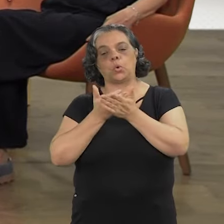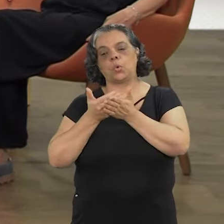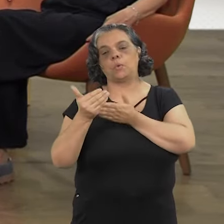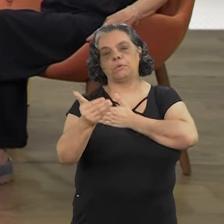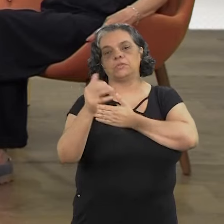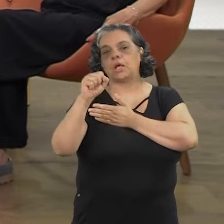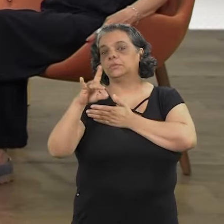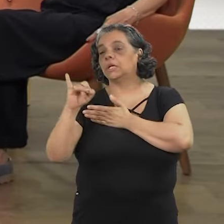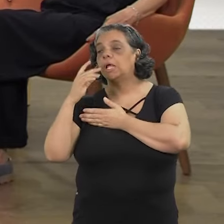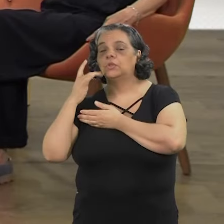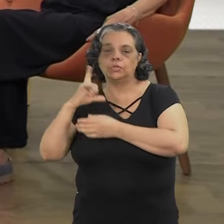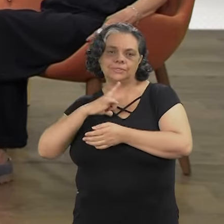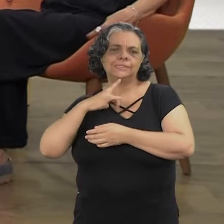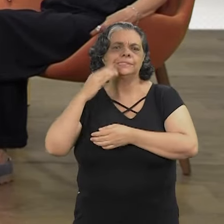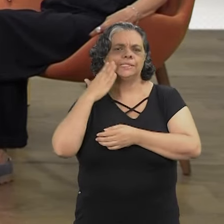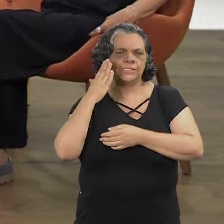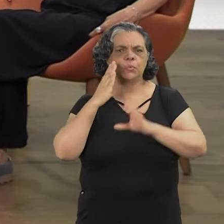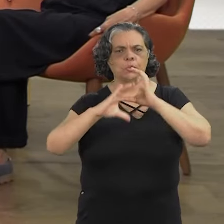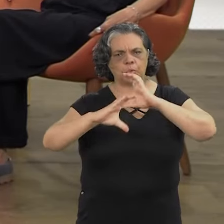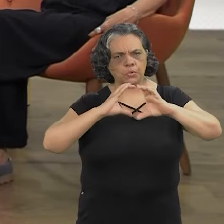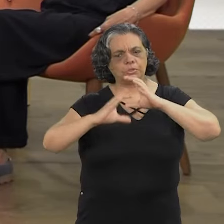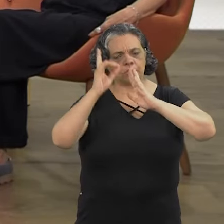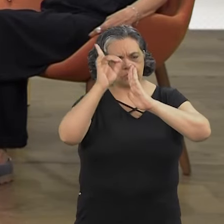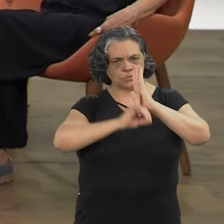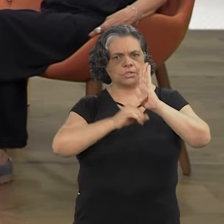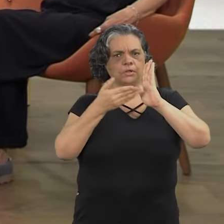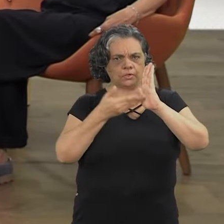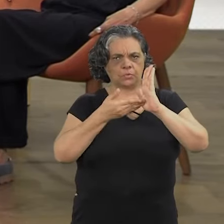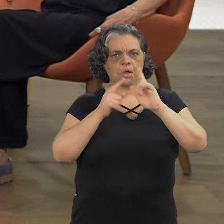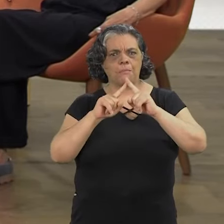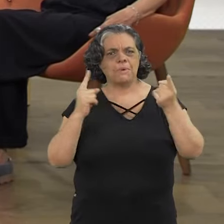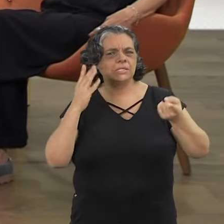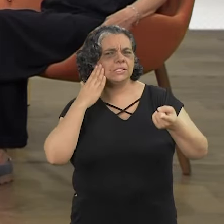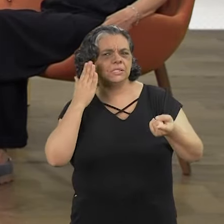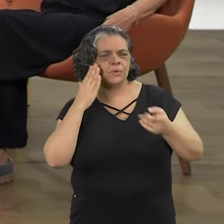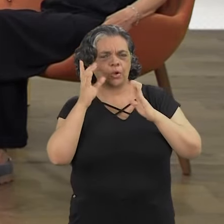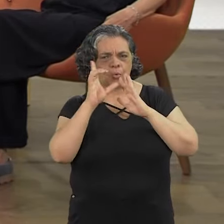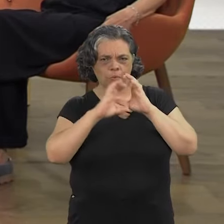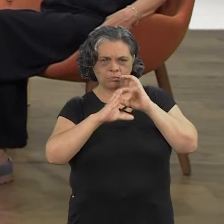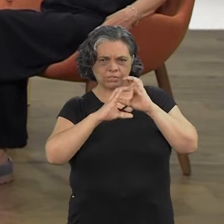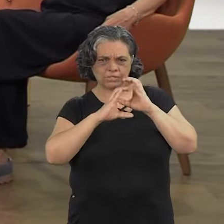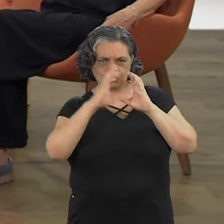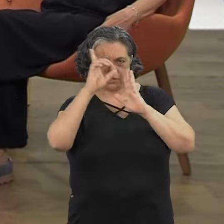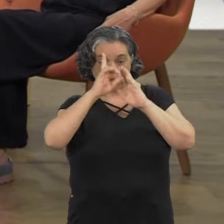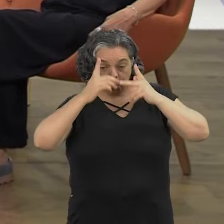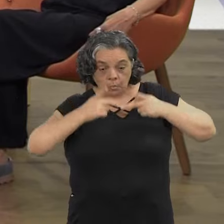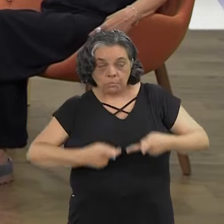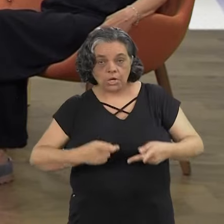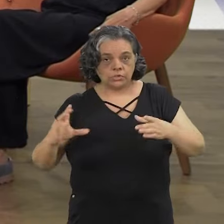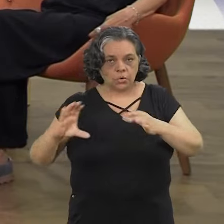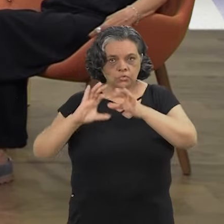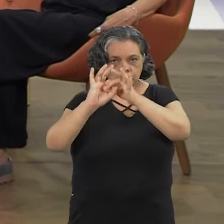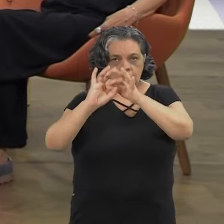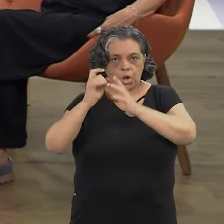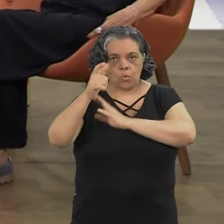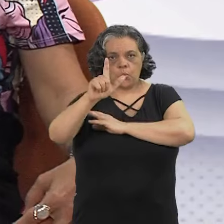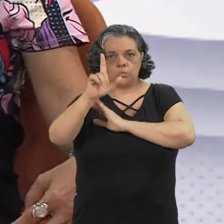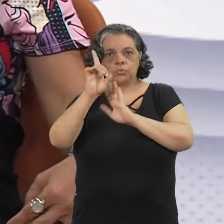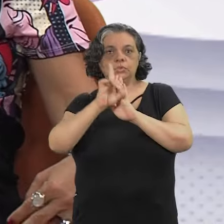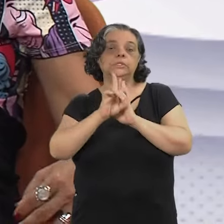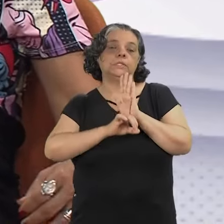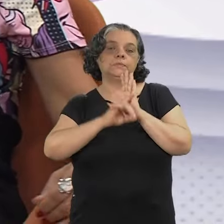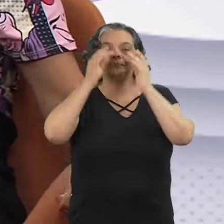começando com Andrea a gente entendeu que a comunicação é um direito mas será que a gente entendeu que a comunicação é um direito humano e que ele tá associado aos outros direitos